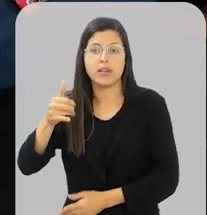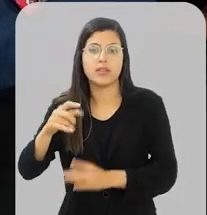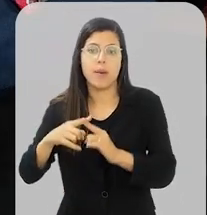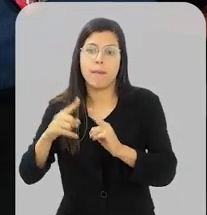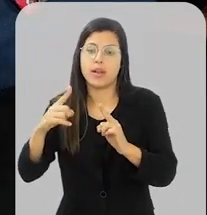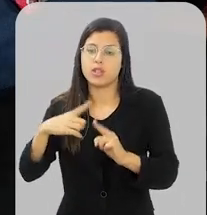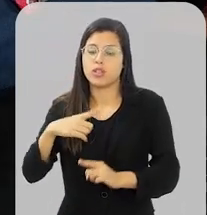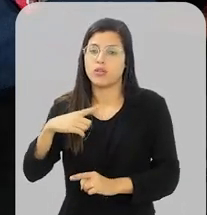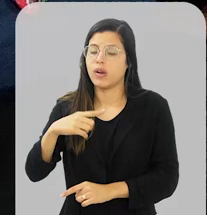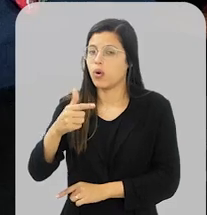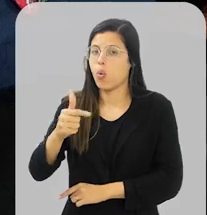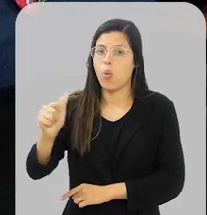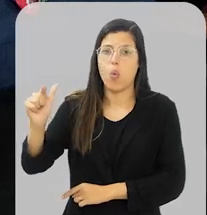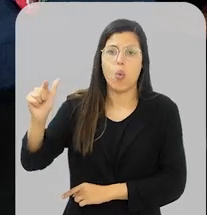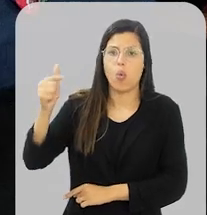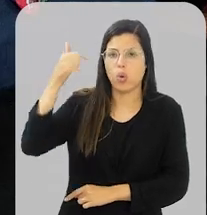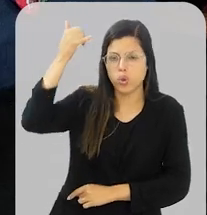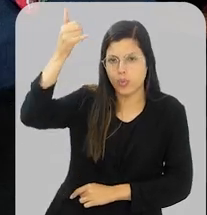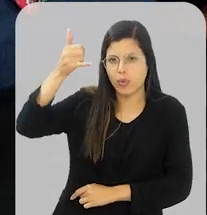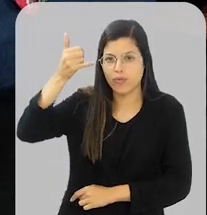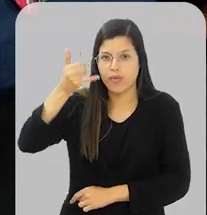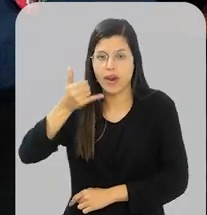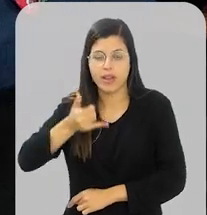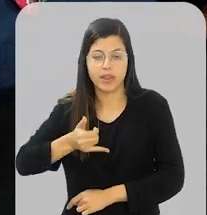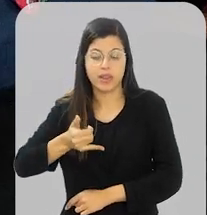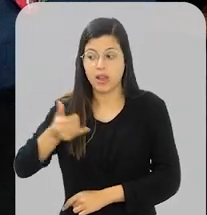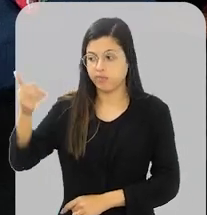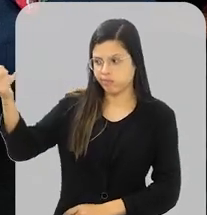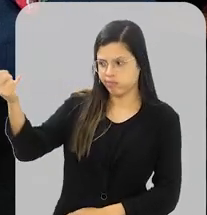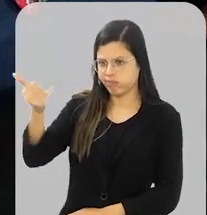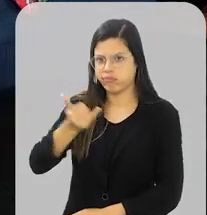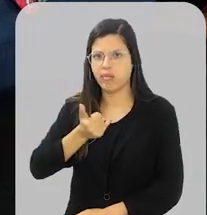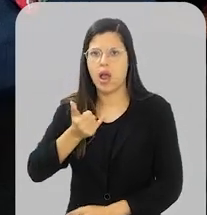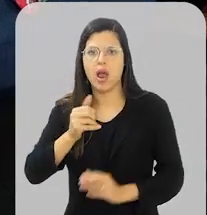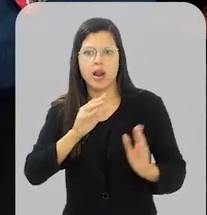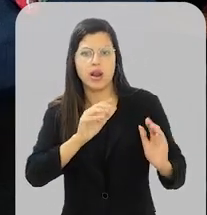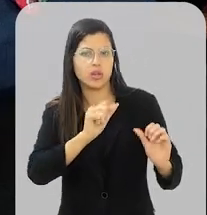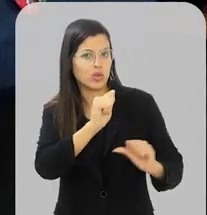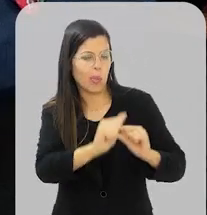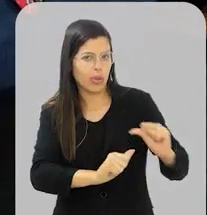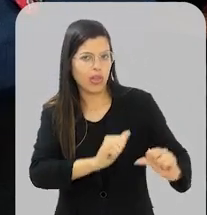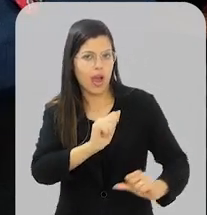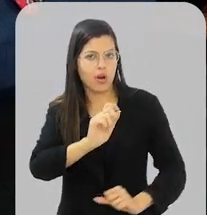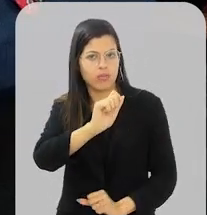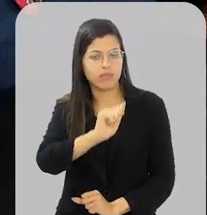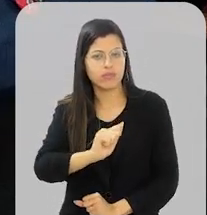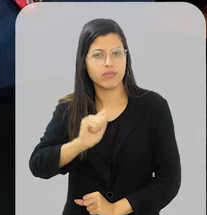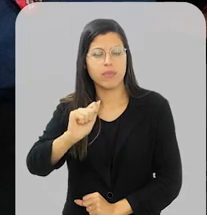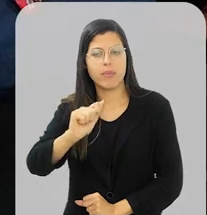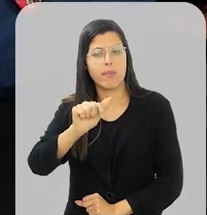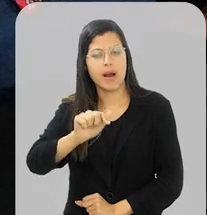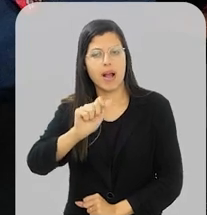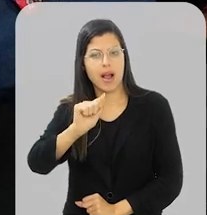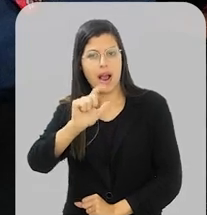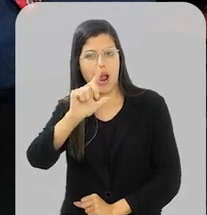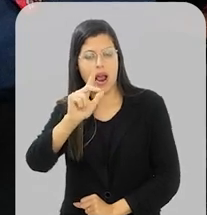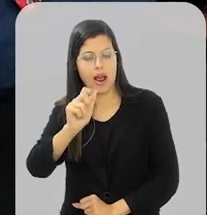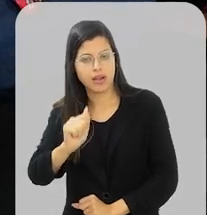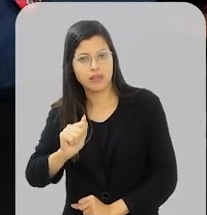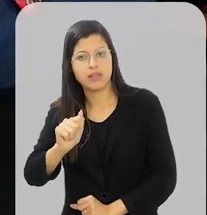tiveram a mensagem do outro profeta. E que aí sim eles passaram de Alá e passaram